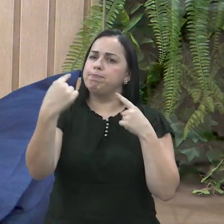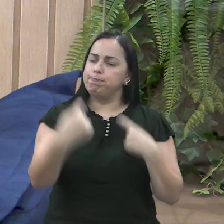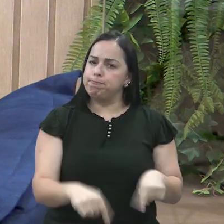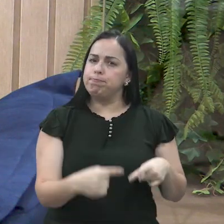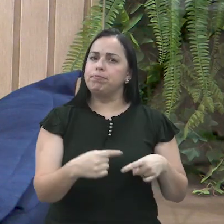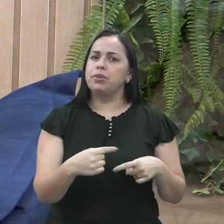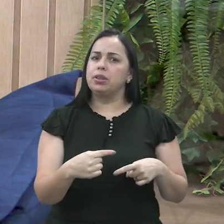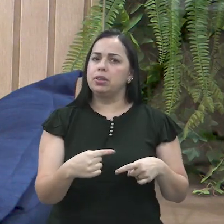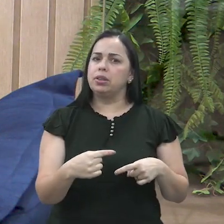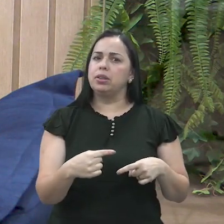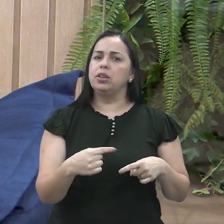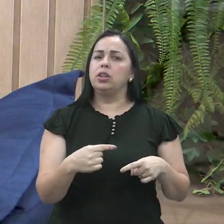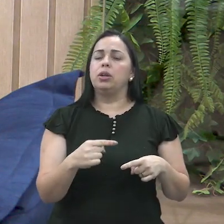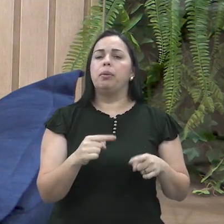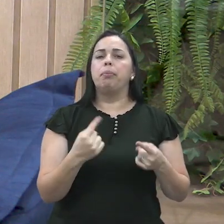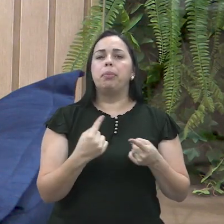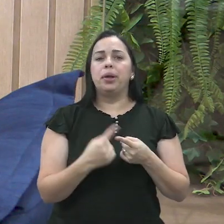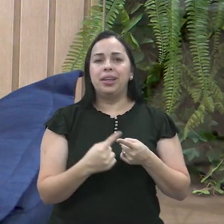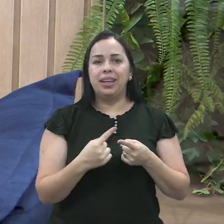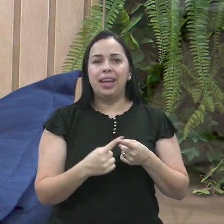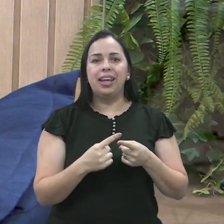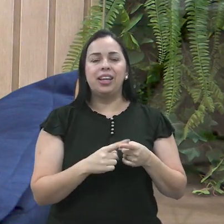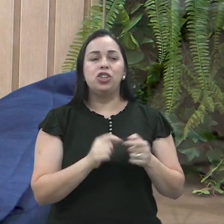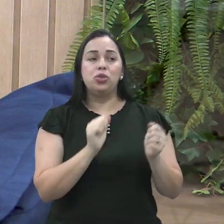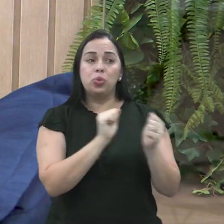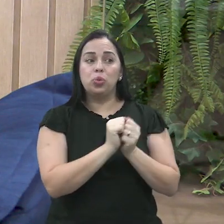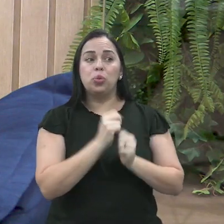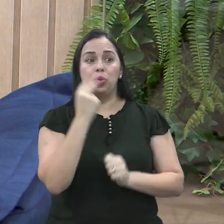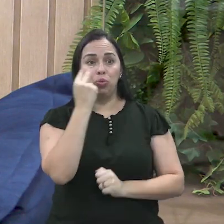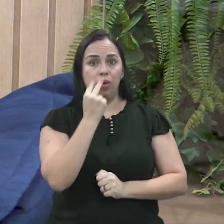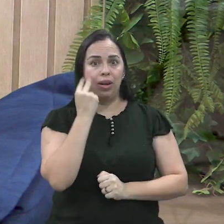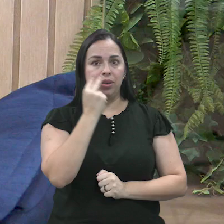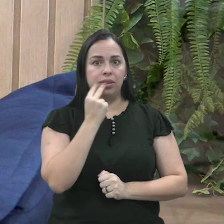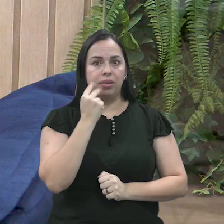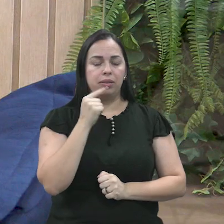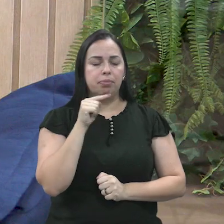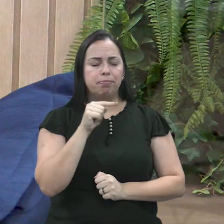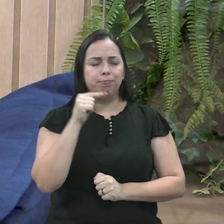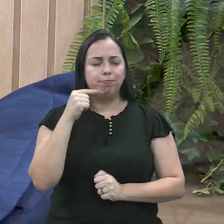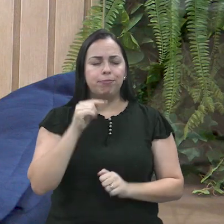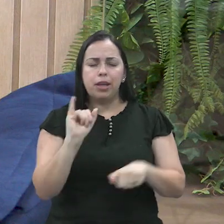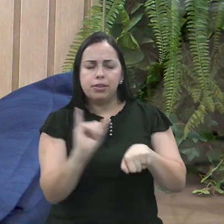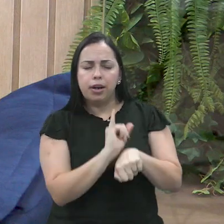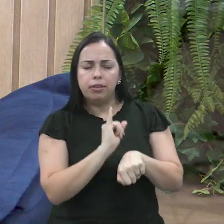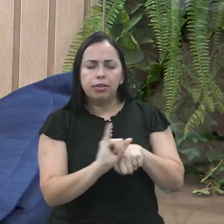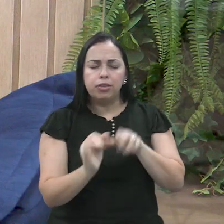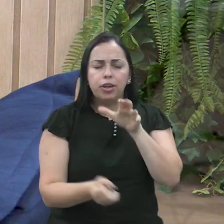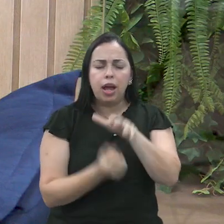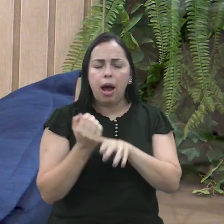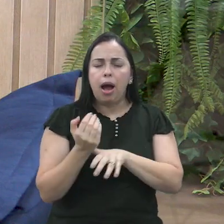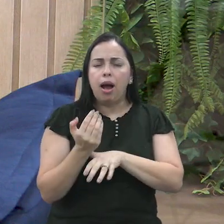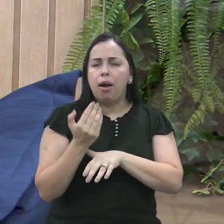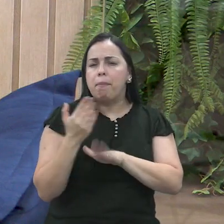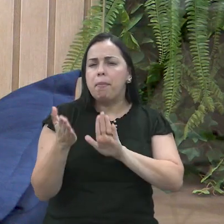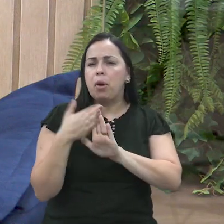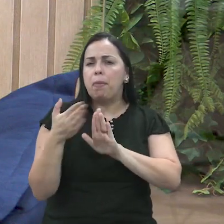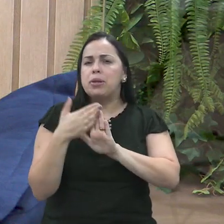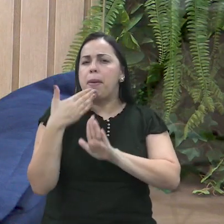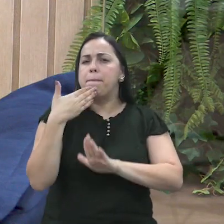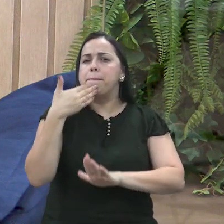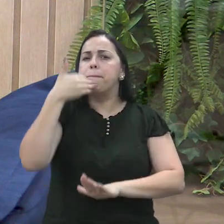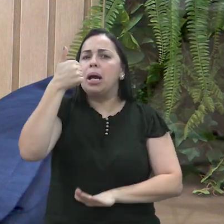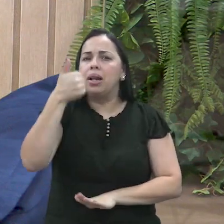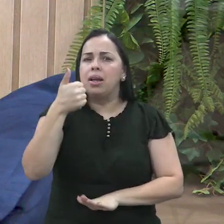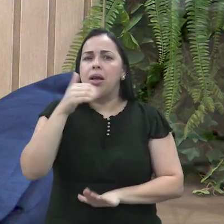desafio de você, com seus colegas de mandato, pensar o melhor para a cidade. Mas